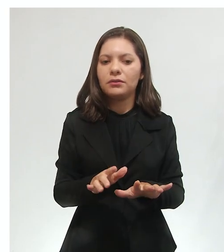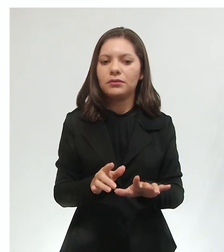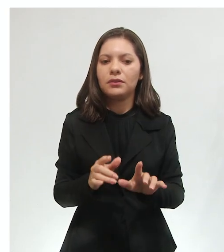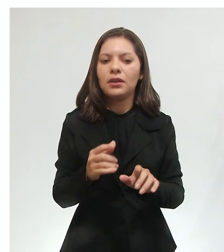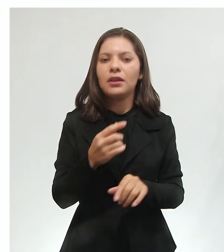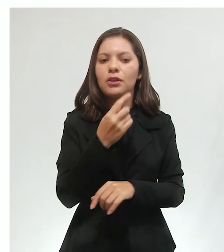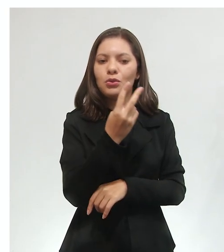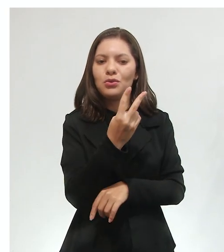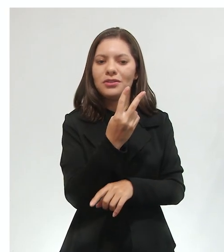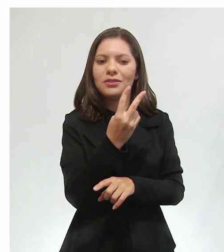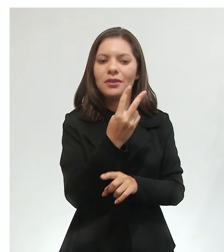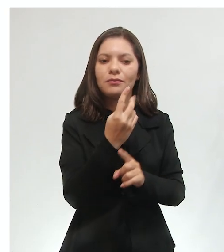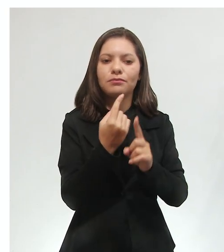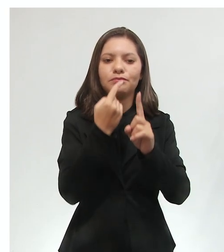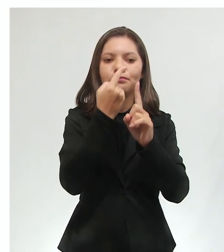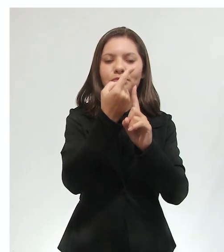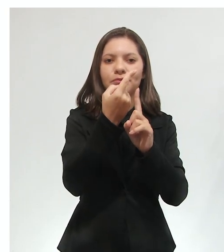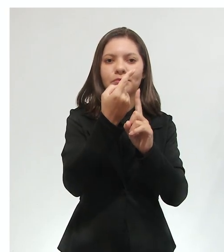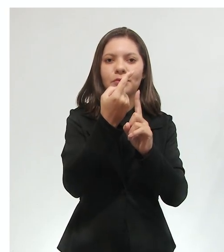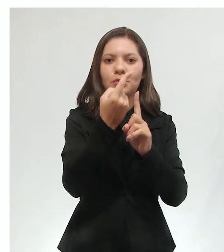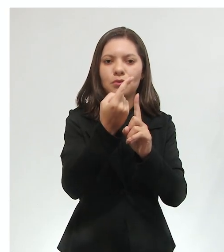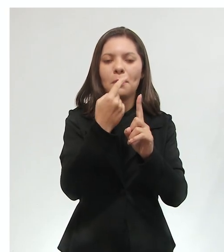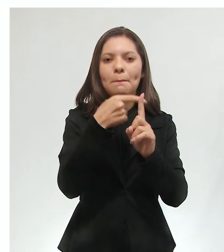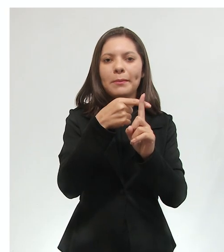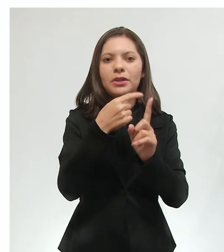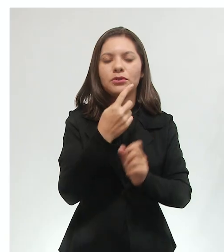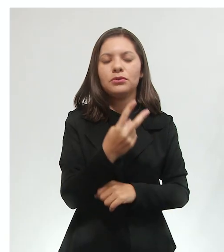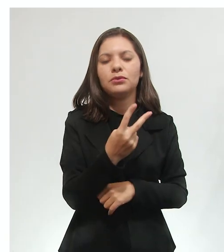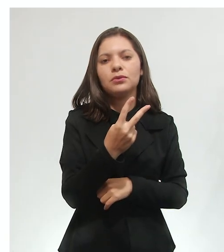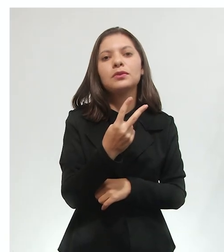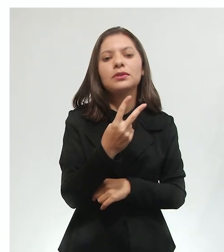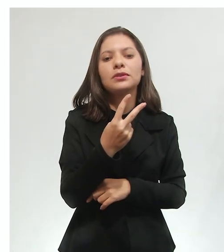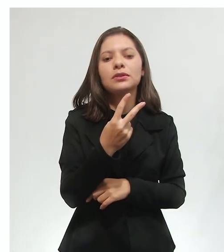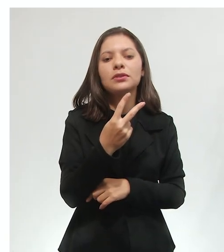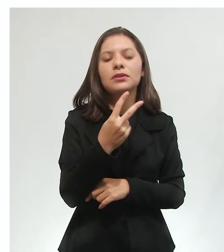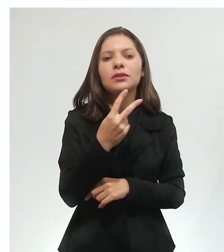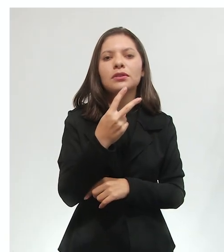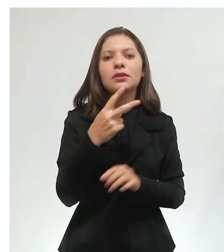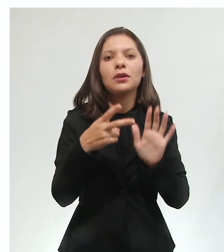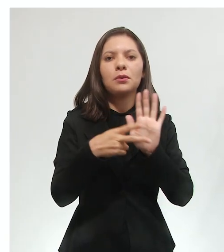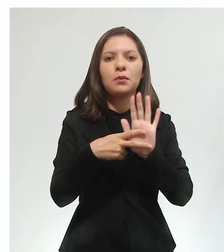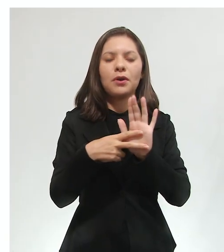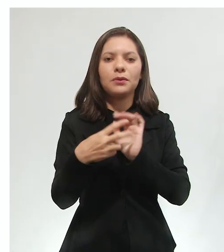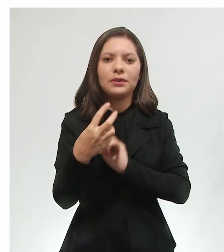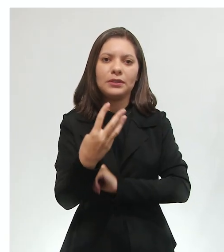centenas. Uma centena mais 2 centenas, 3 centenas. Então,